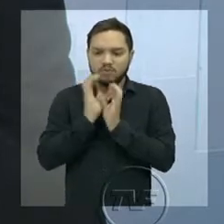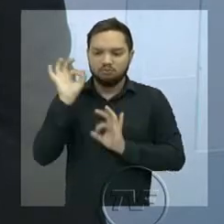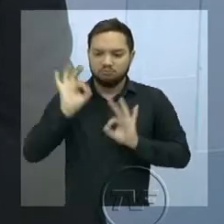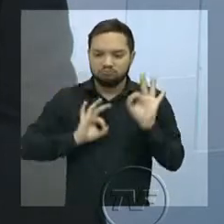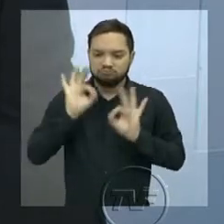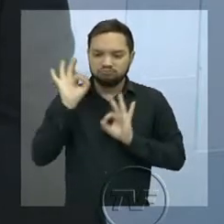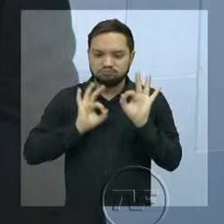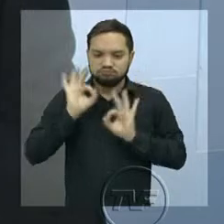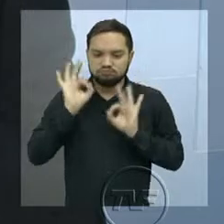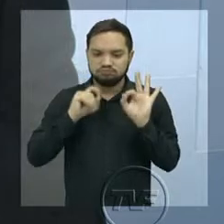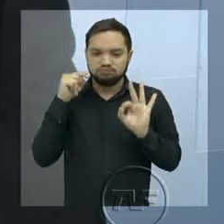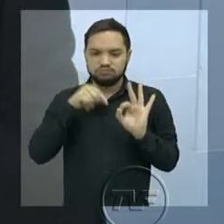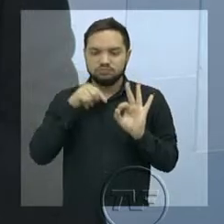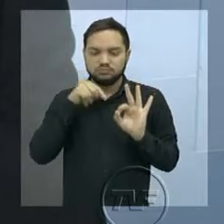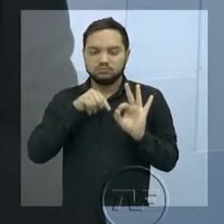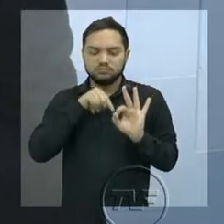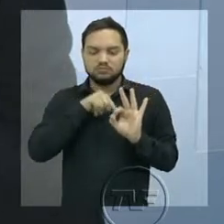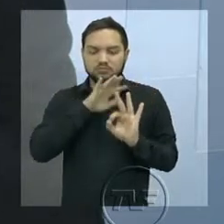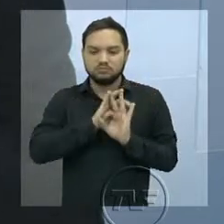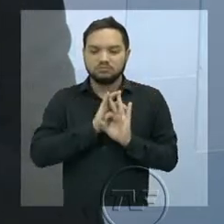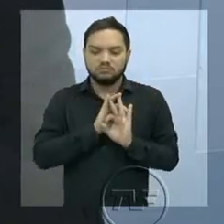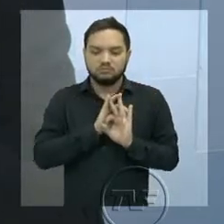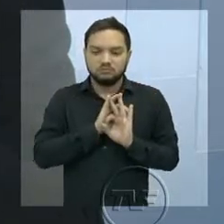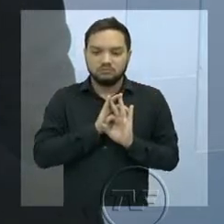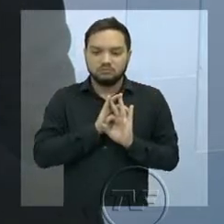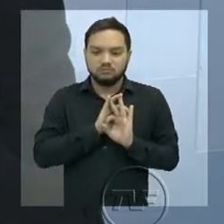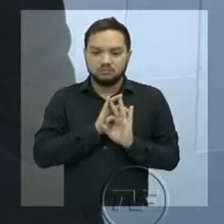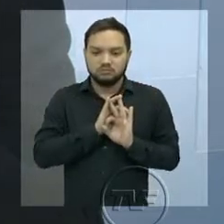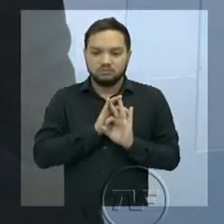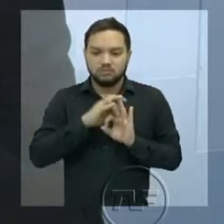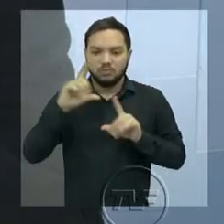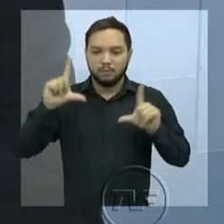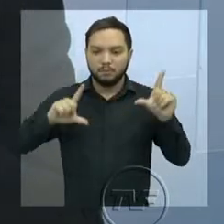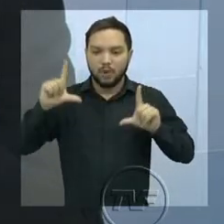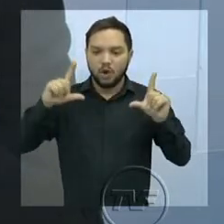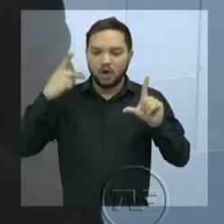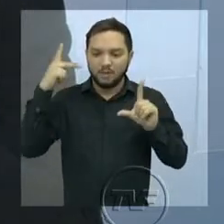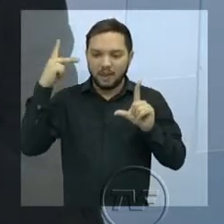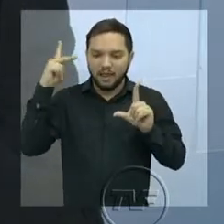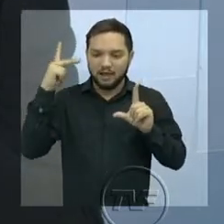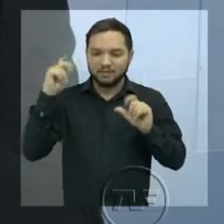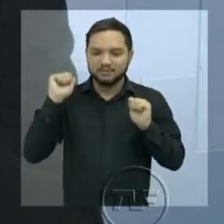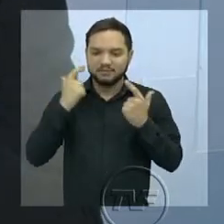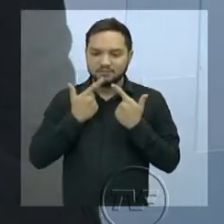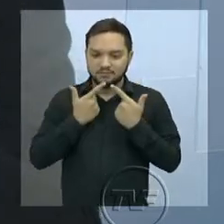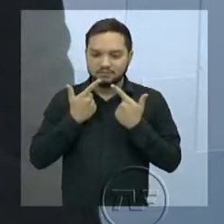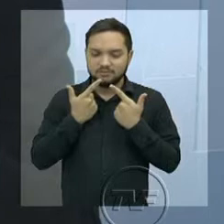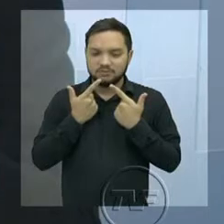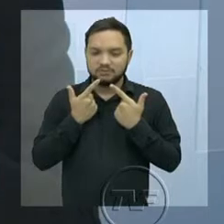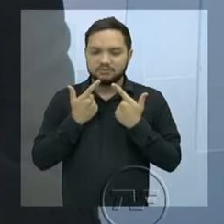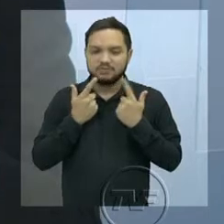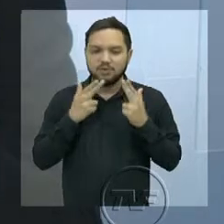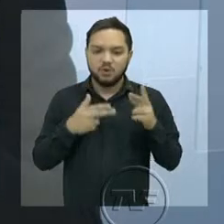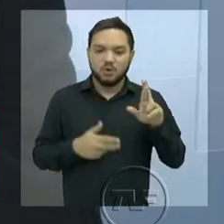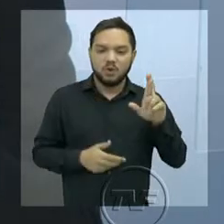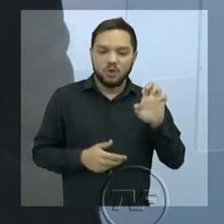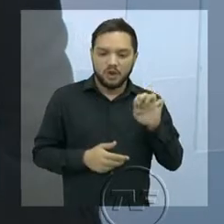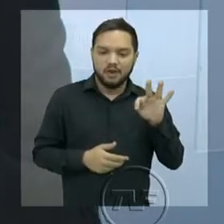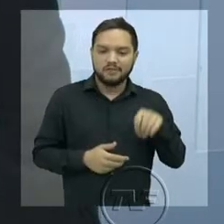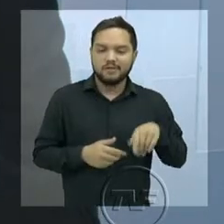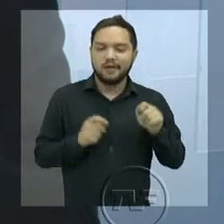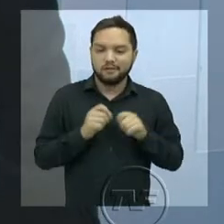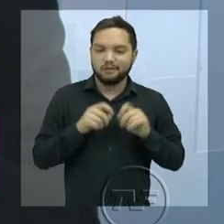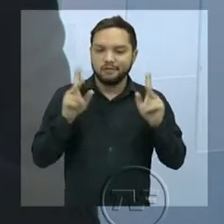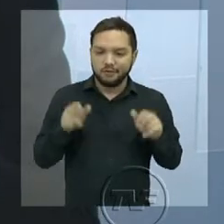que o salto na grade dos programas da TV Assembleia, assim como a Renata também fez aqui